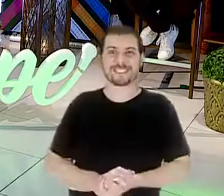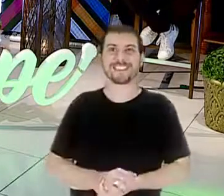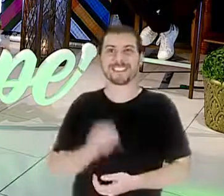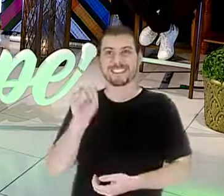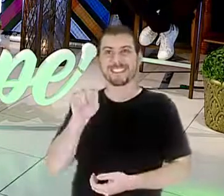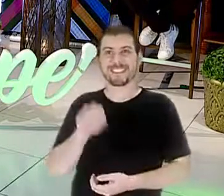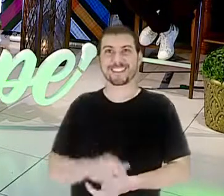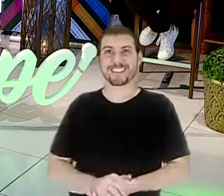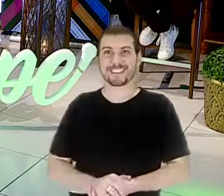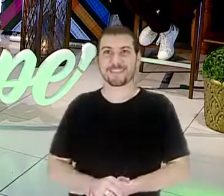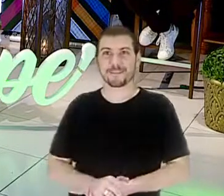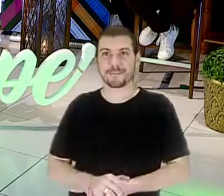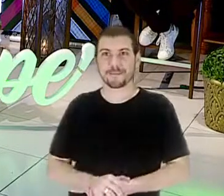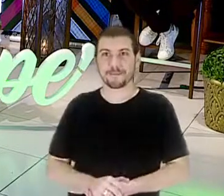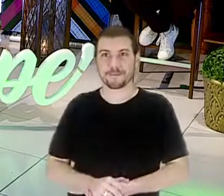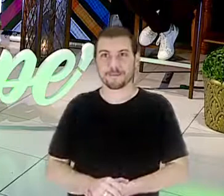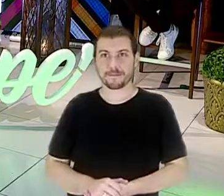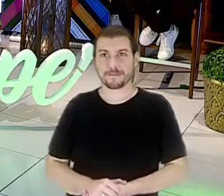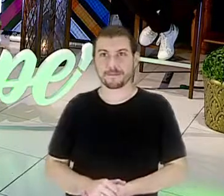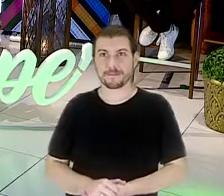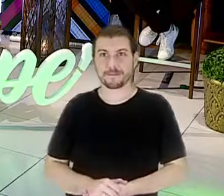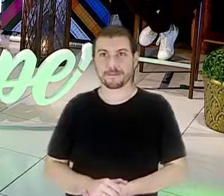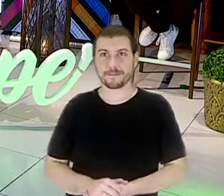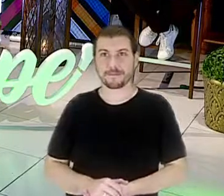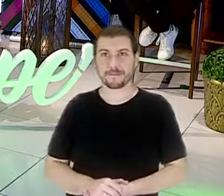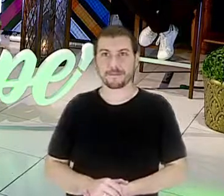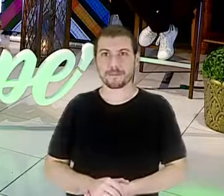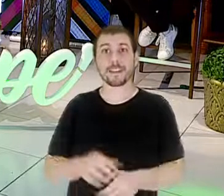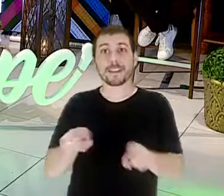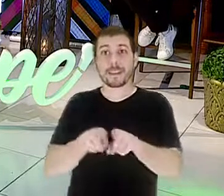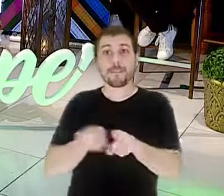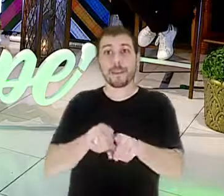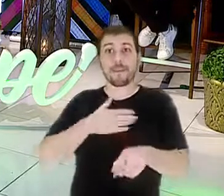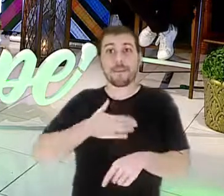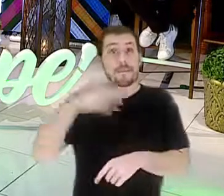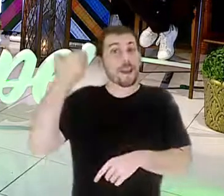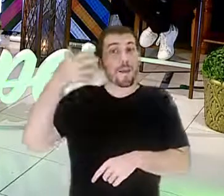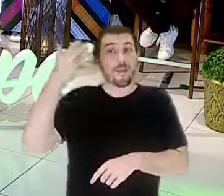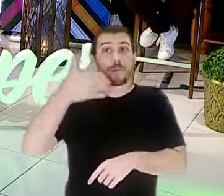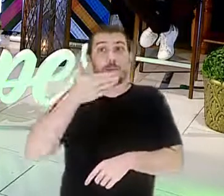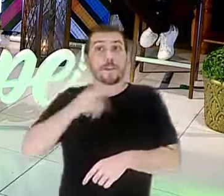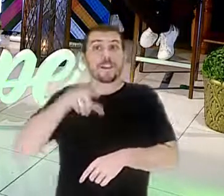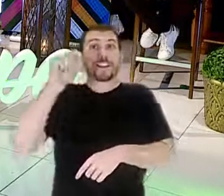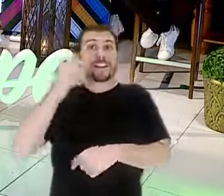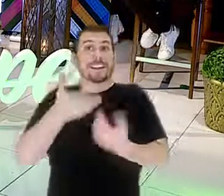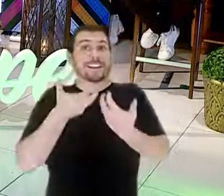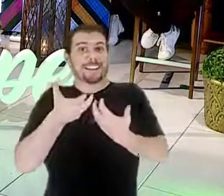para mim também, que essa é a minha música favorita. Então pronto, dedico a você. Sou teu fã desde criança.